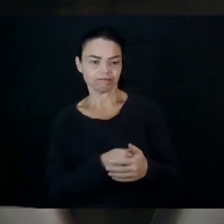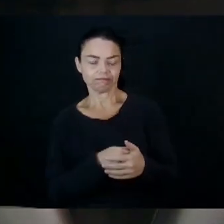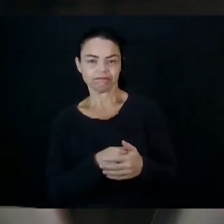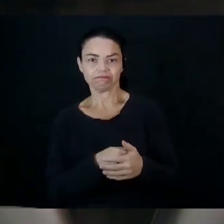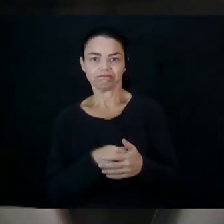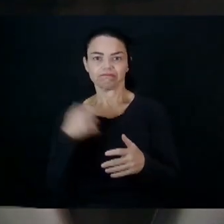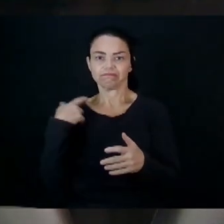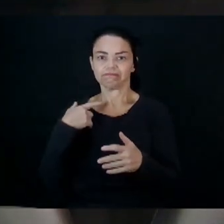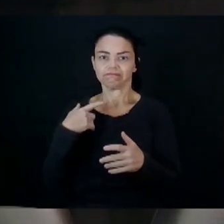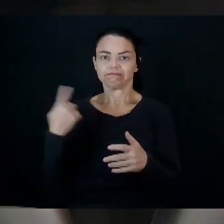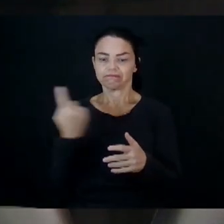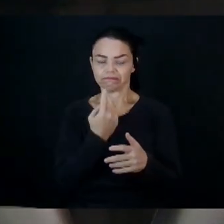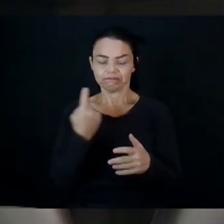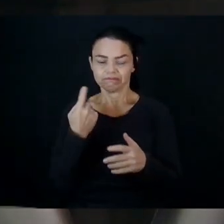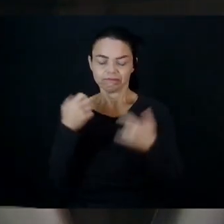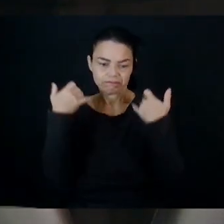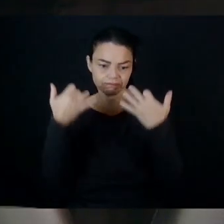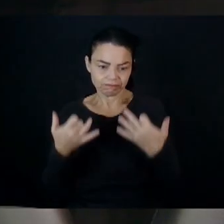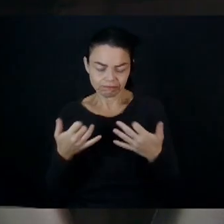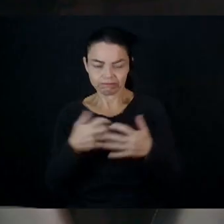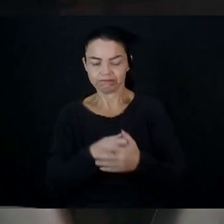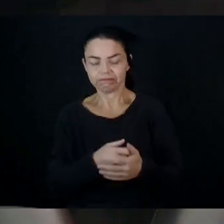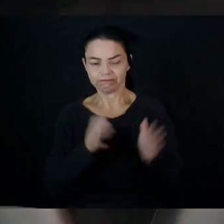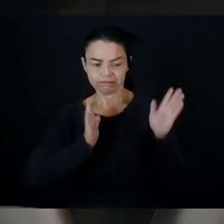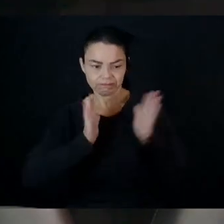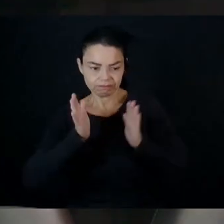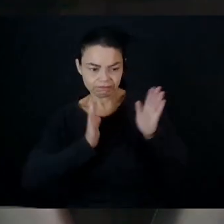Mas vamos dizer, assim, num período de